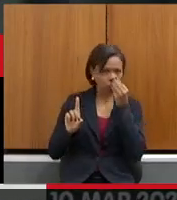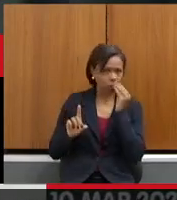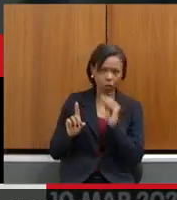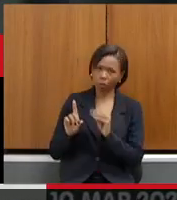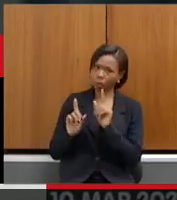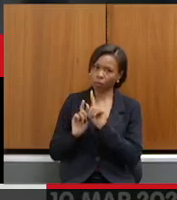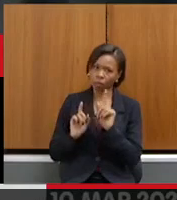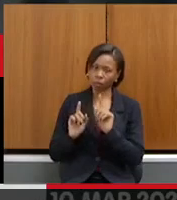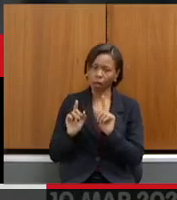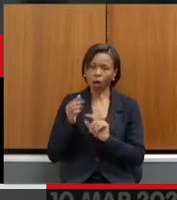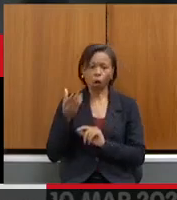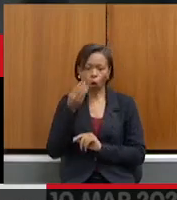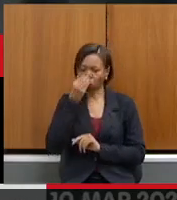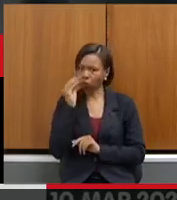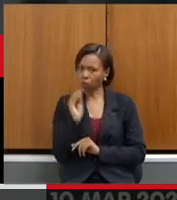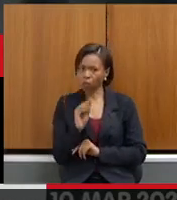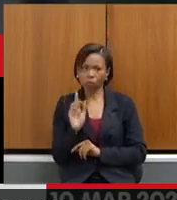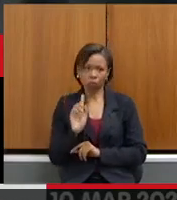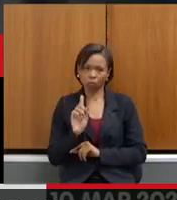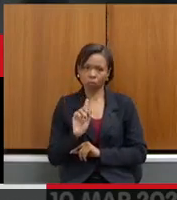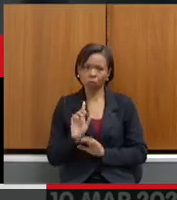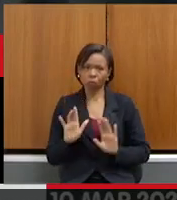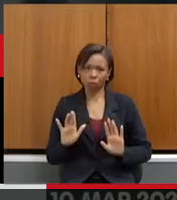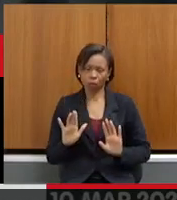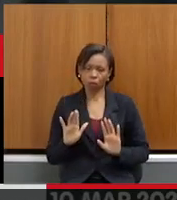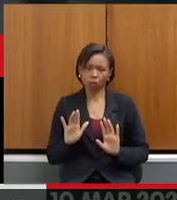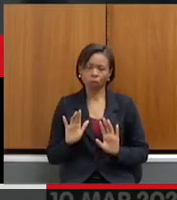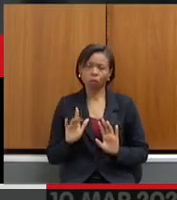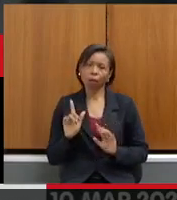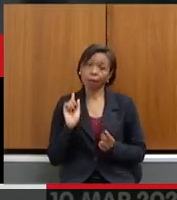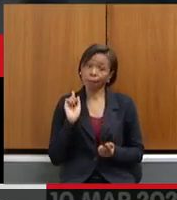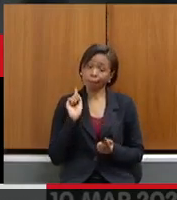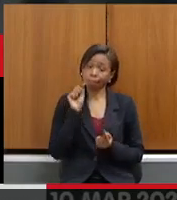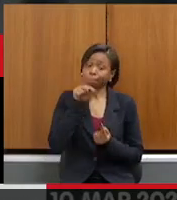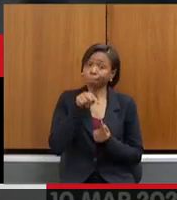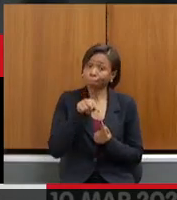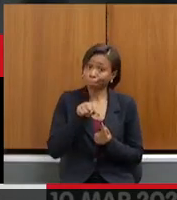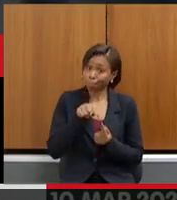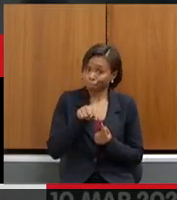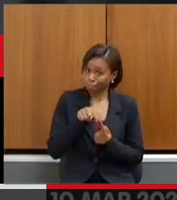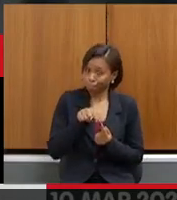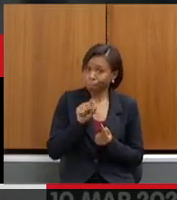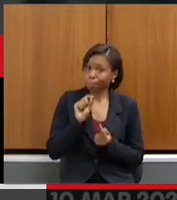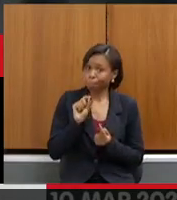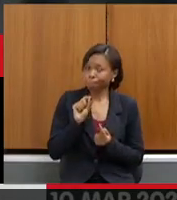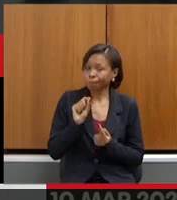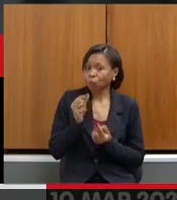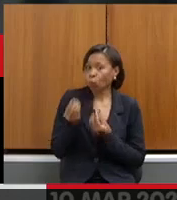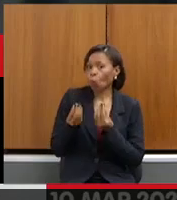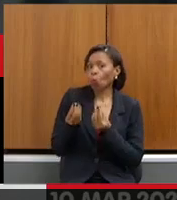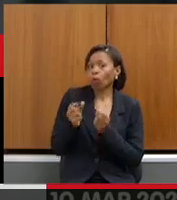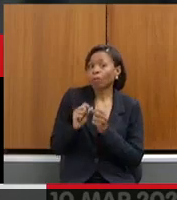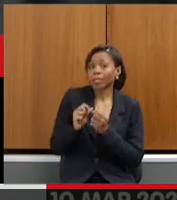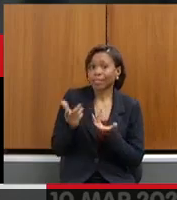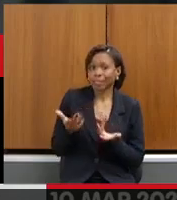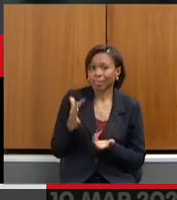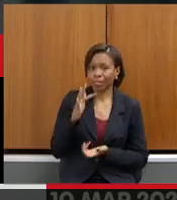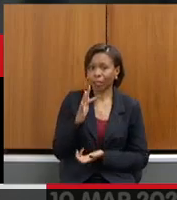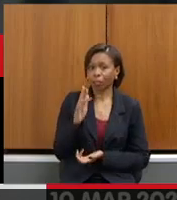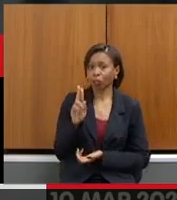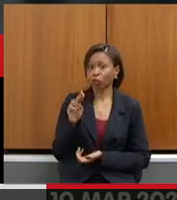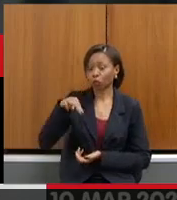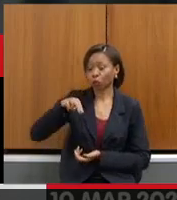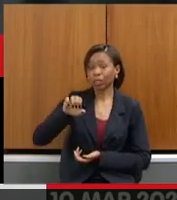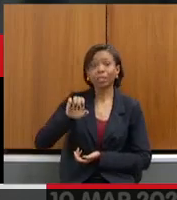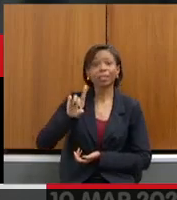eu acho que que é importante assim tem uma noção muito objetivo O que que a gente pode fazer cafuné ti então